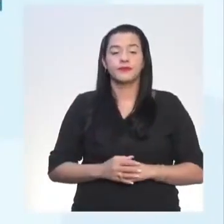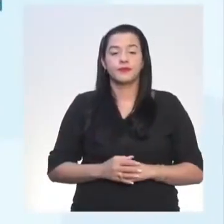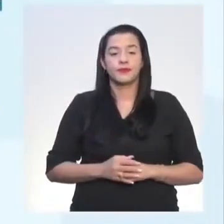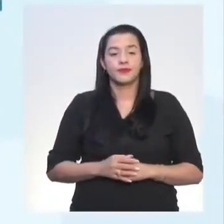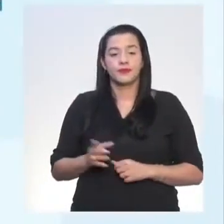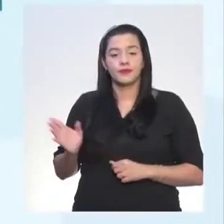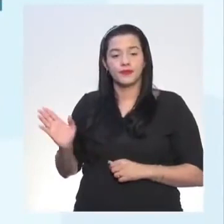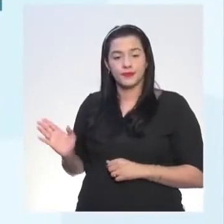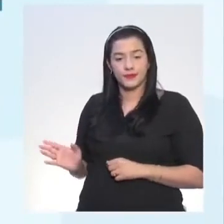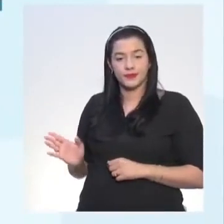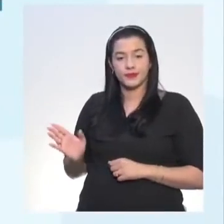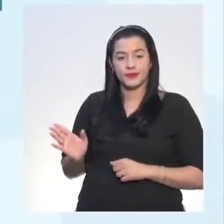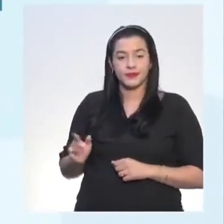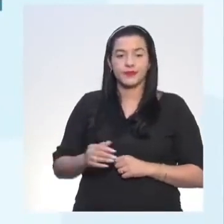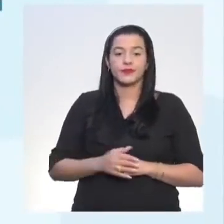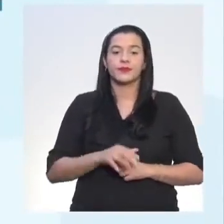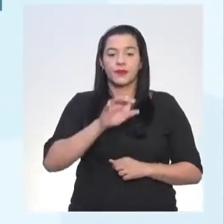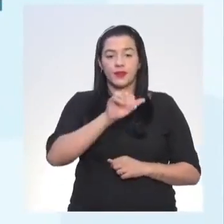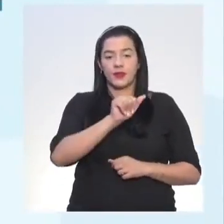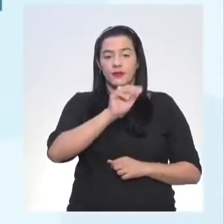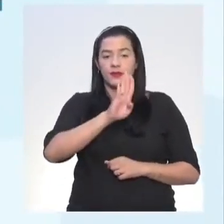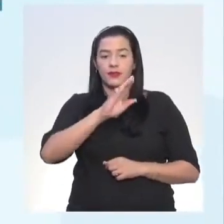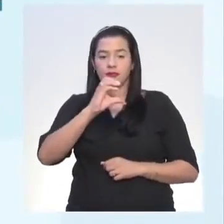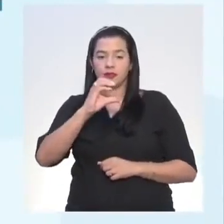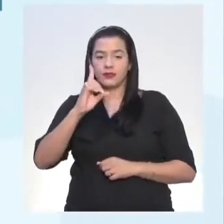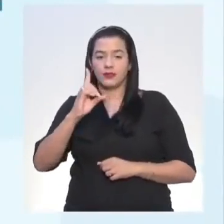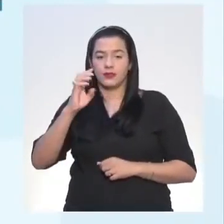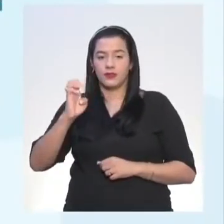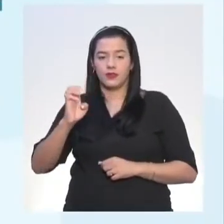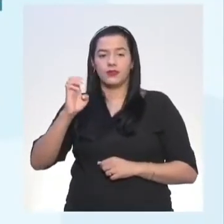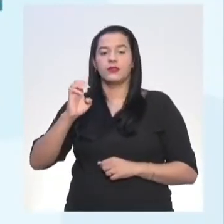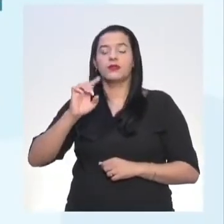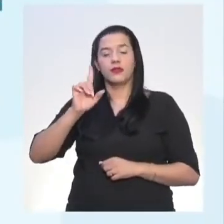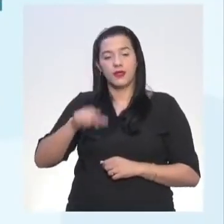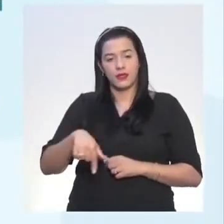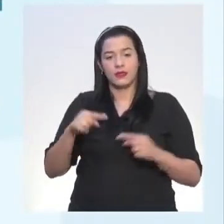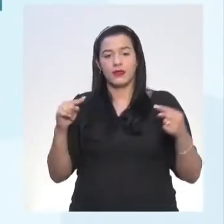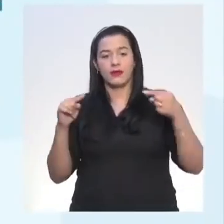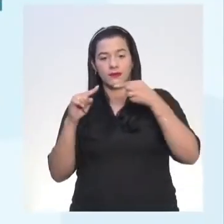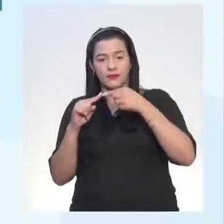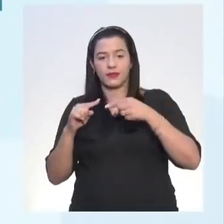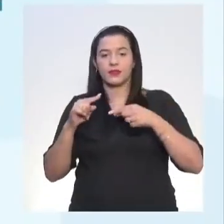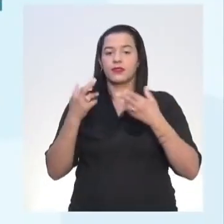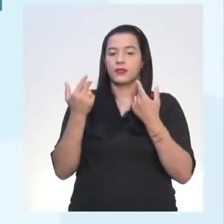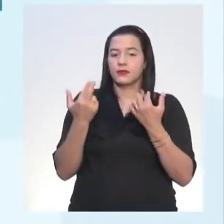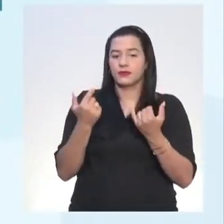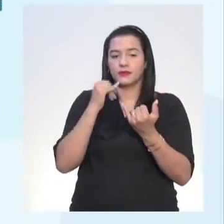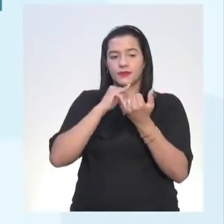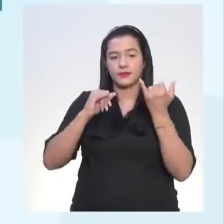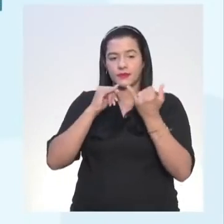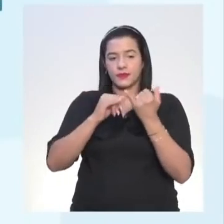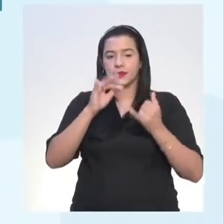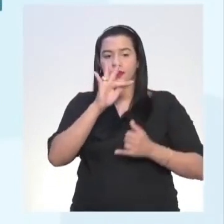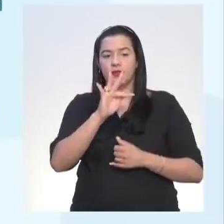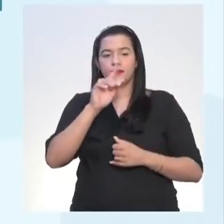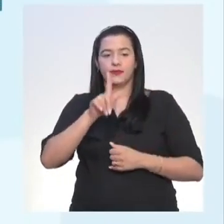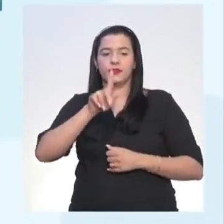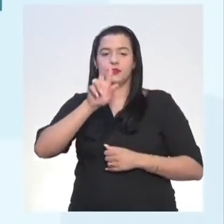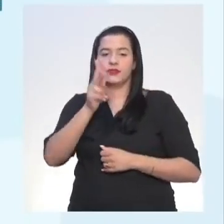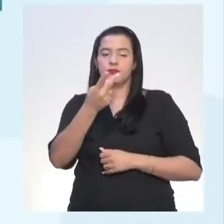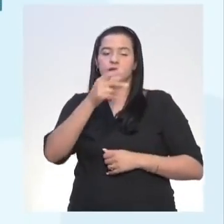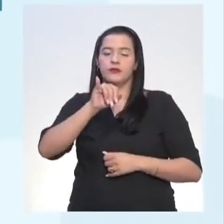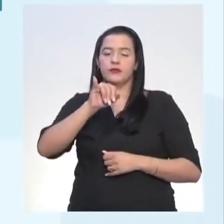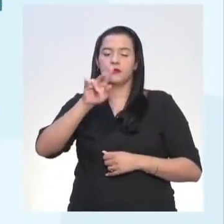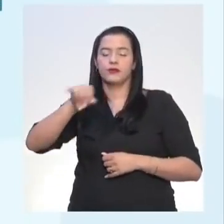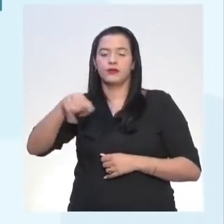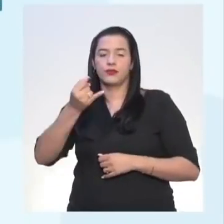falando, né, que os pentágonos ABCDE e FGHIJ são figuras semelhantes, né? A gente já apontou várias coisas